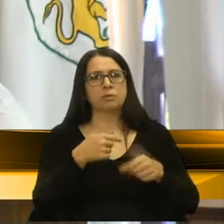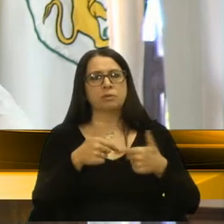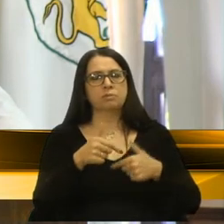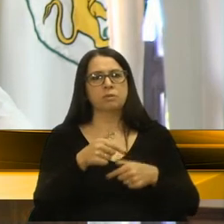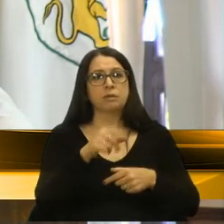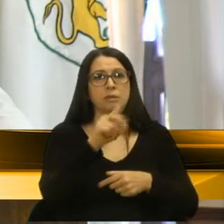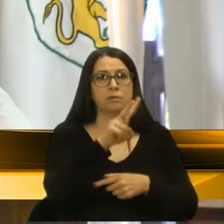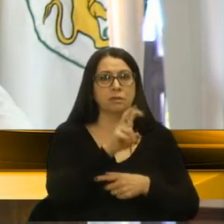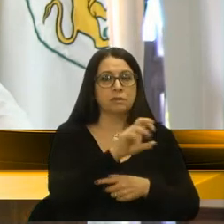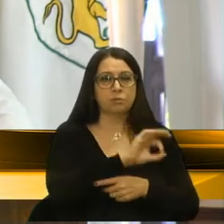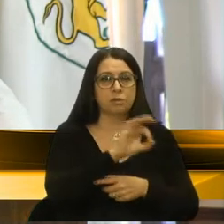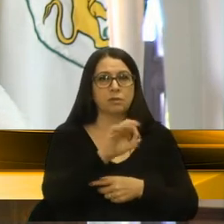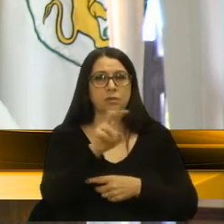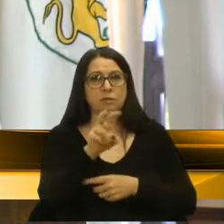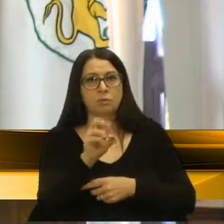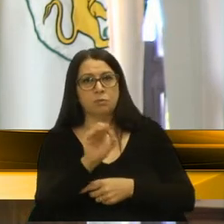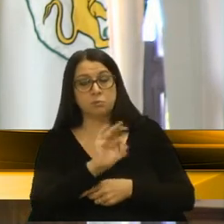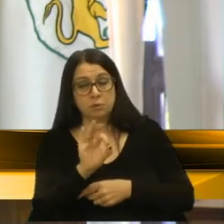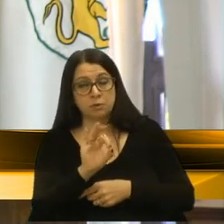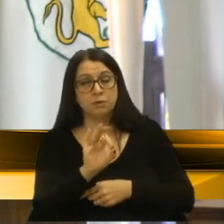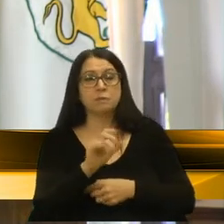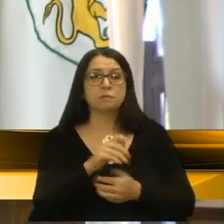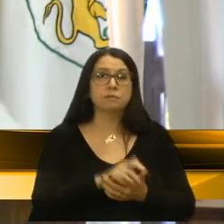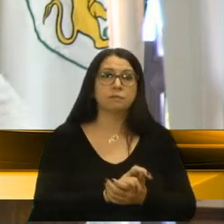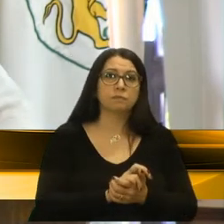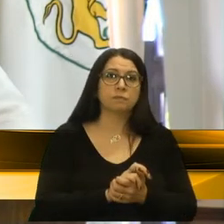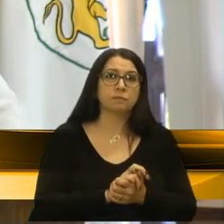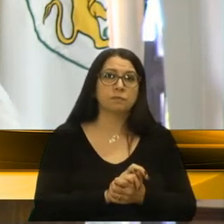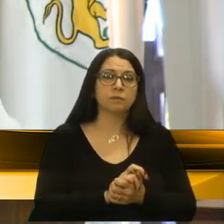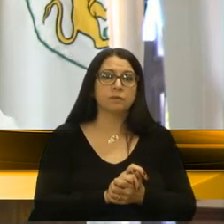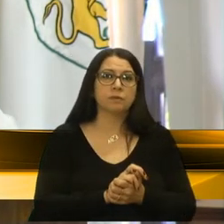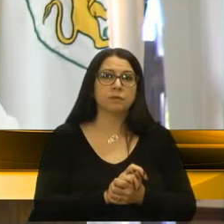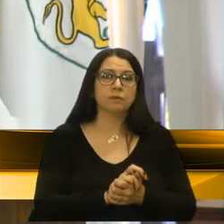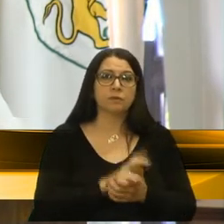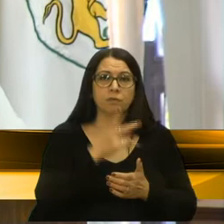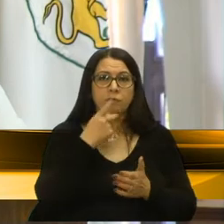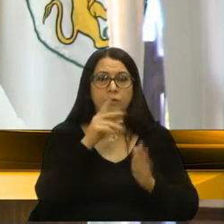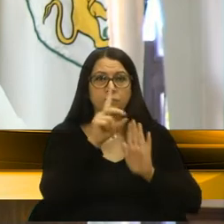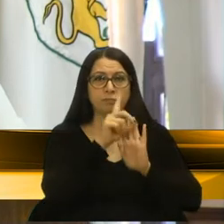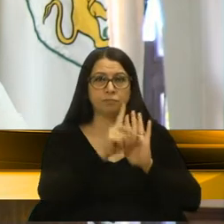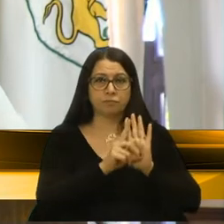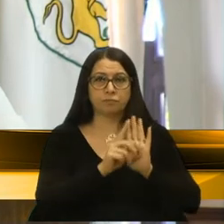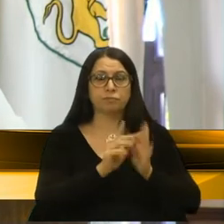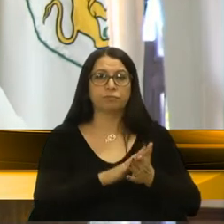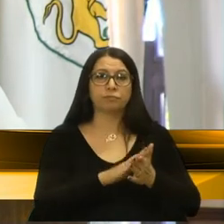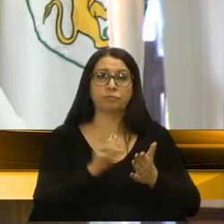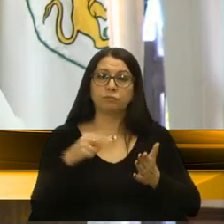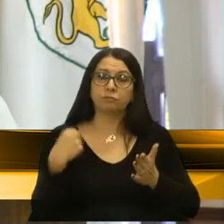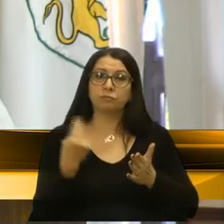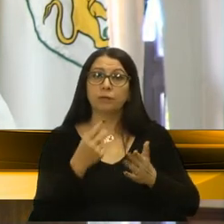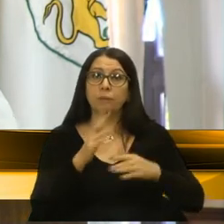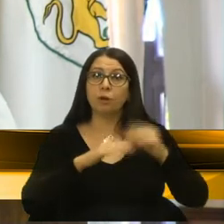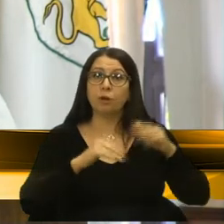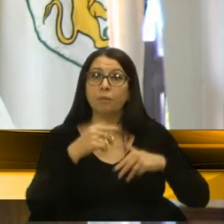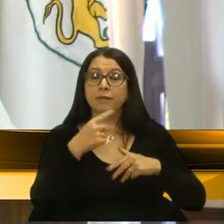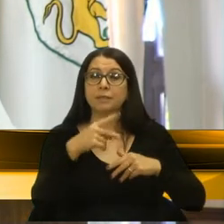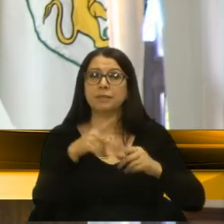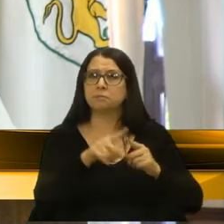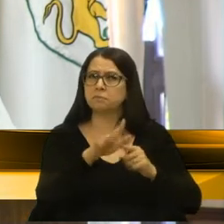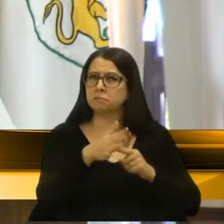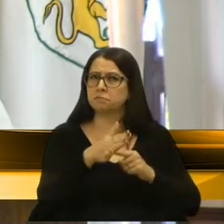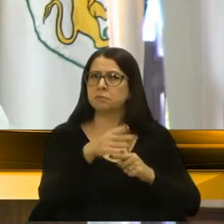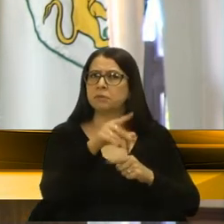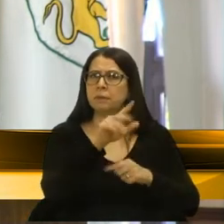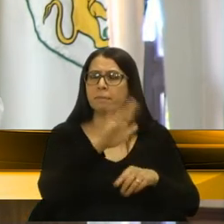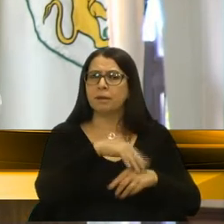25%, 50% agora, conforme o último decreto. E nós, uma obra dessa aí, aproximadamente mais